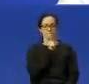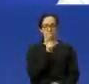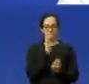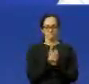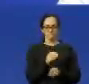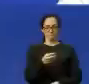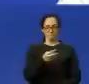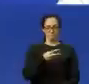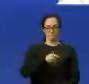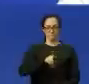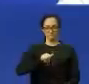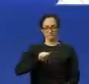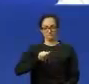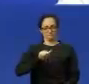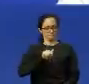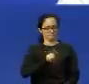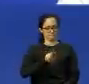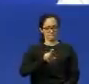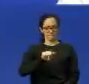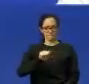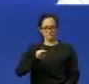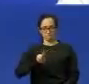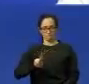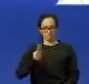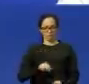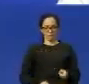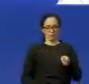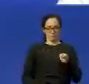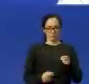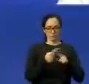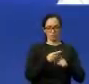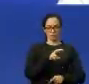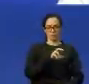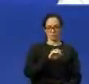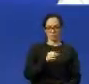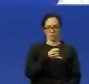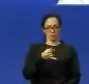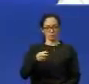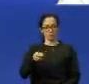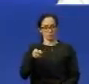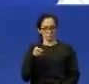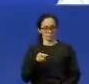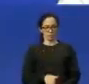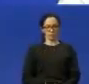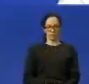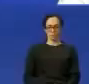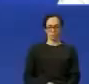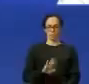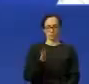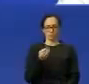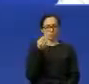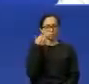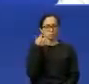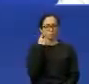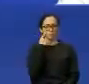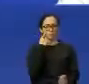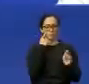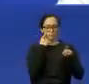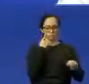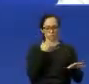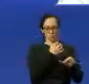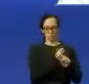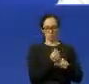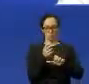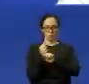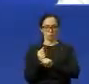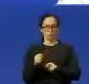de segundo grau, numa função de segundo grau, que seria x vezes 50 menos x. E temos ali a possibilidade, então, de